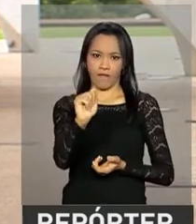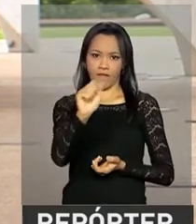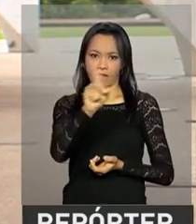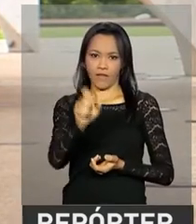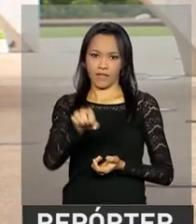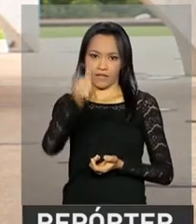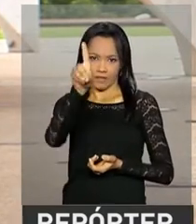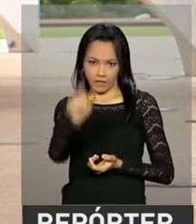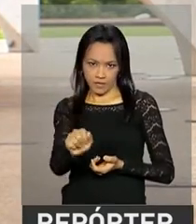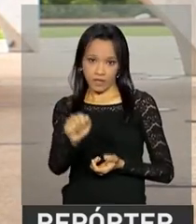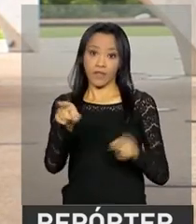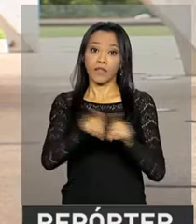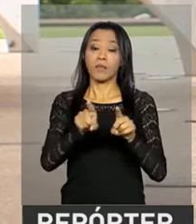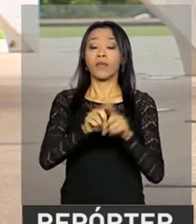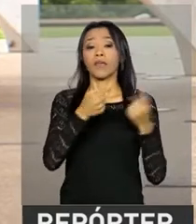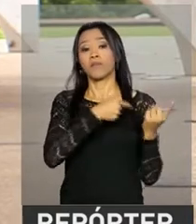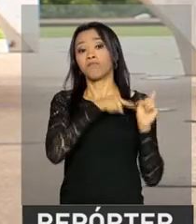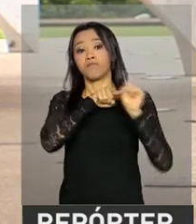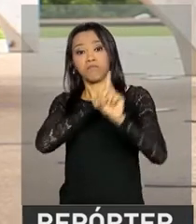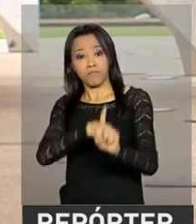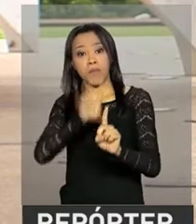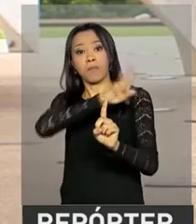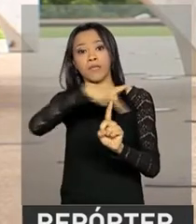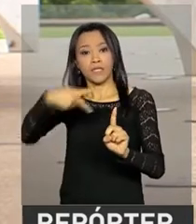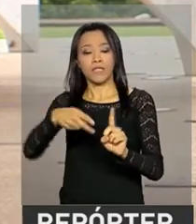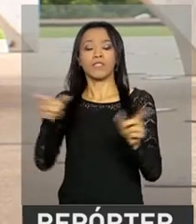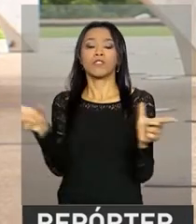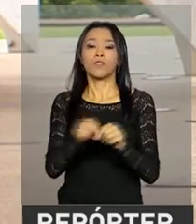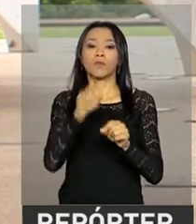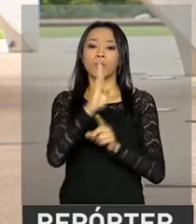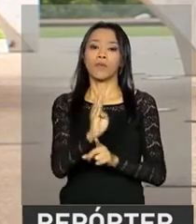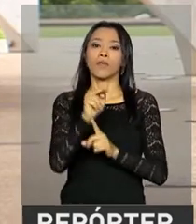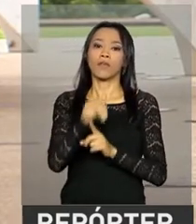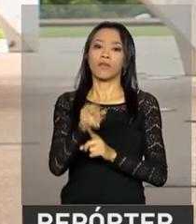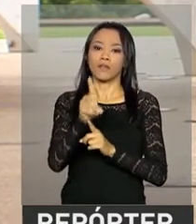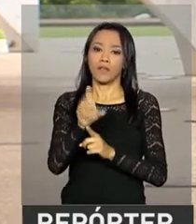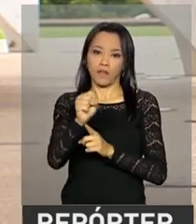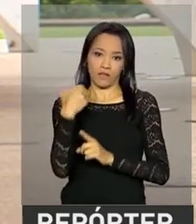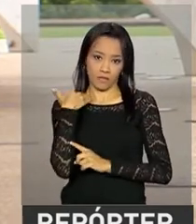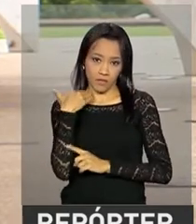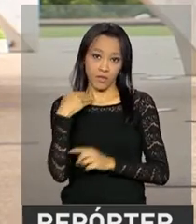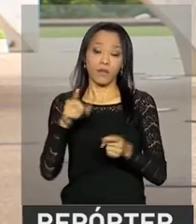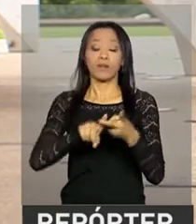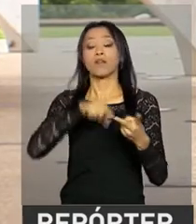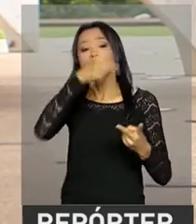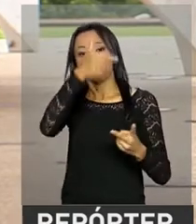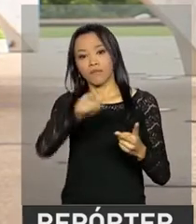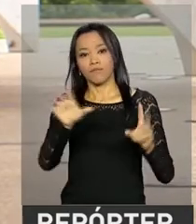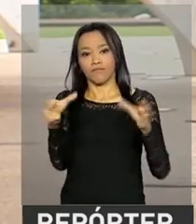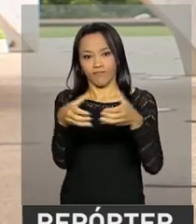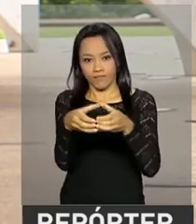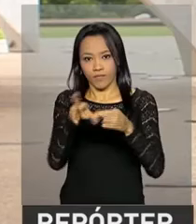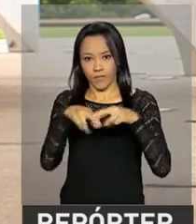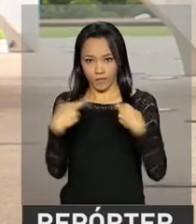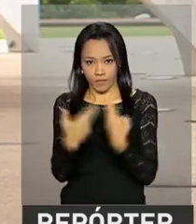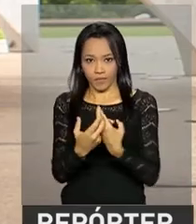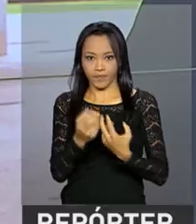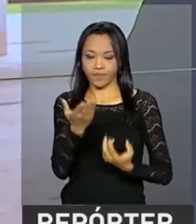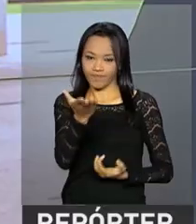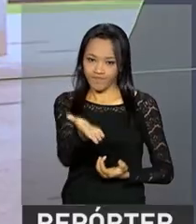dessa vez acompanhado da presidente do BNDES, o Banco Nacional do Desenvolvimento, Maria Silvia Bastos Marques. Renata, é com